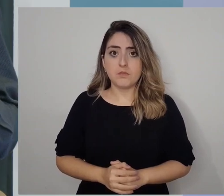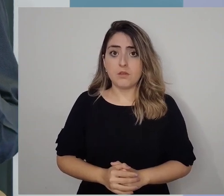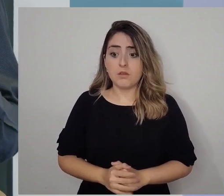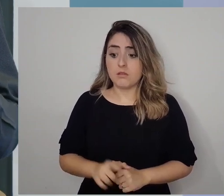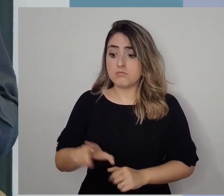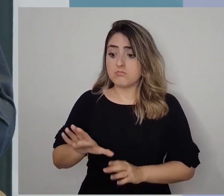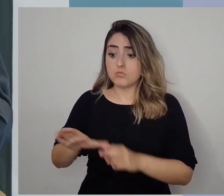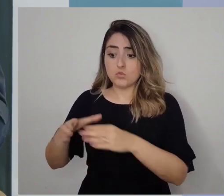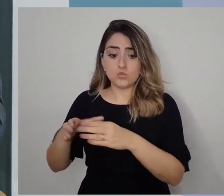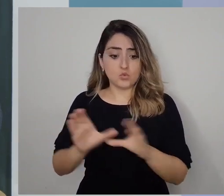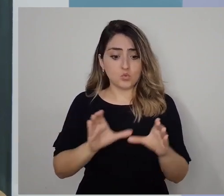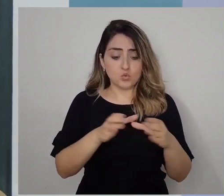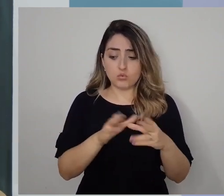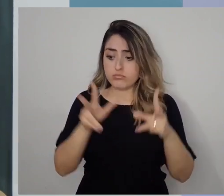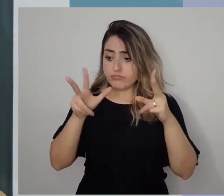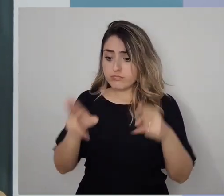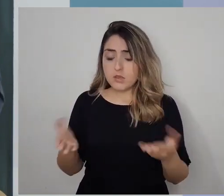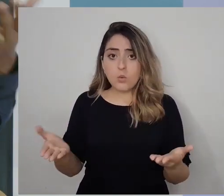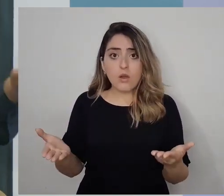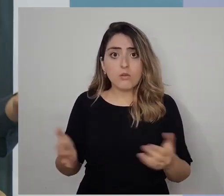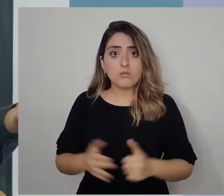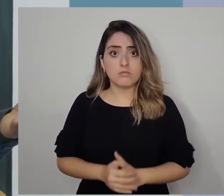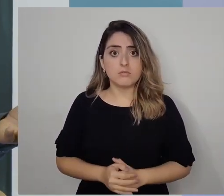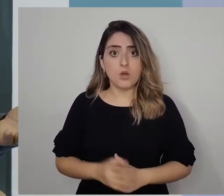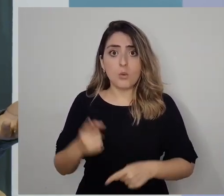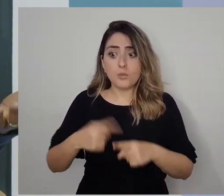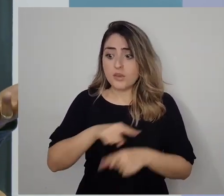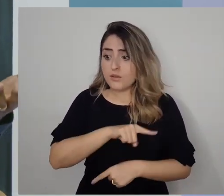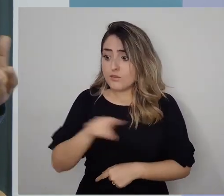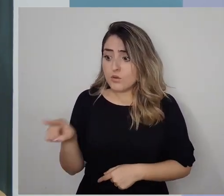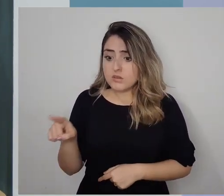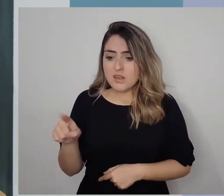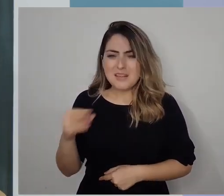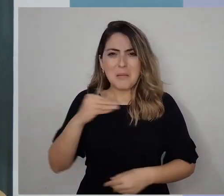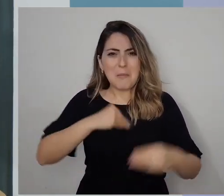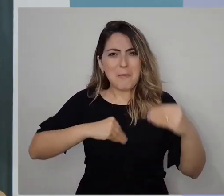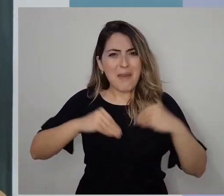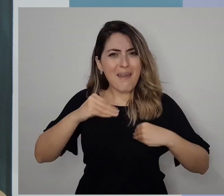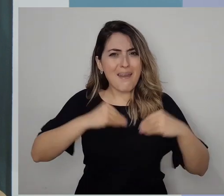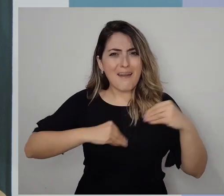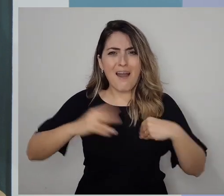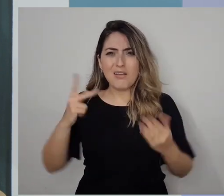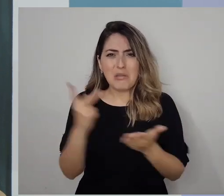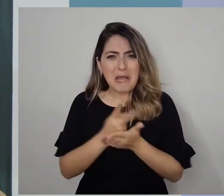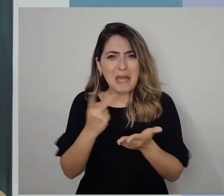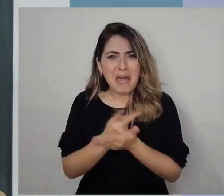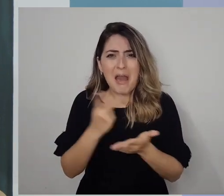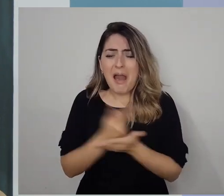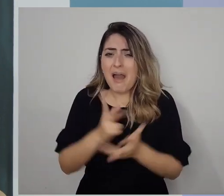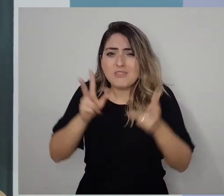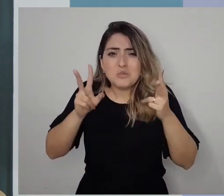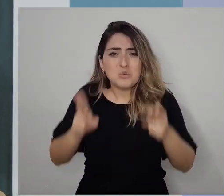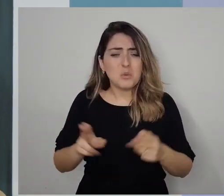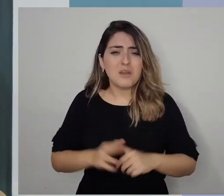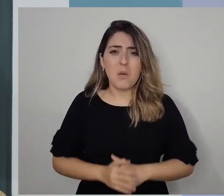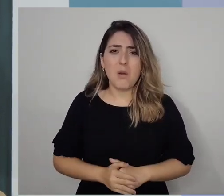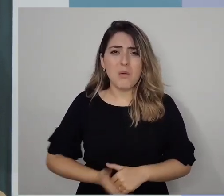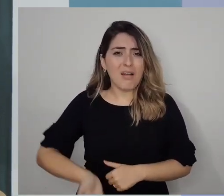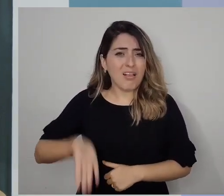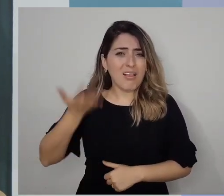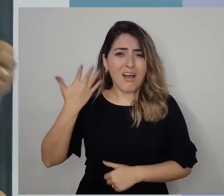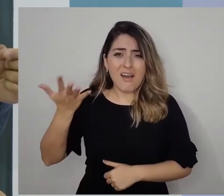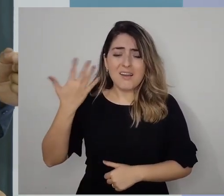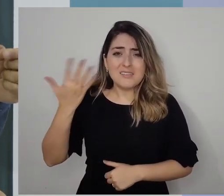vida, mas foi quando vocês estavam mortos. A situação do ser humano, a situação